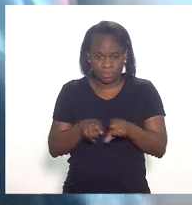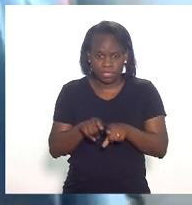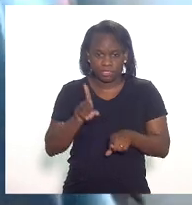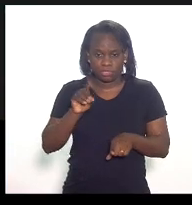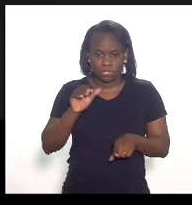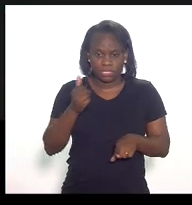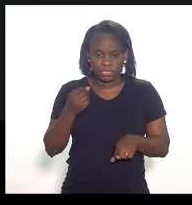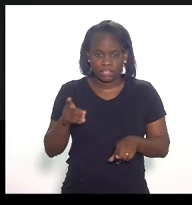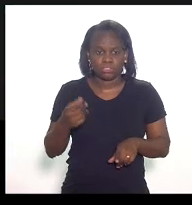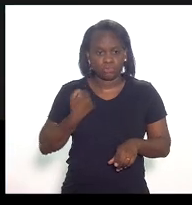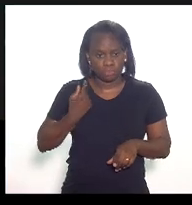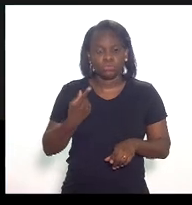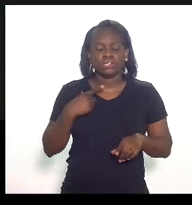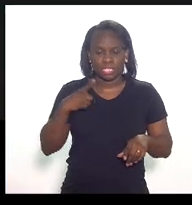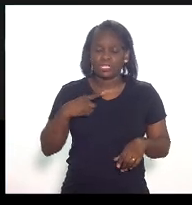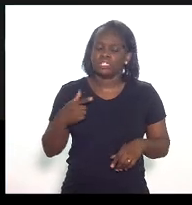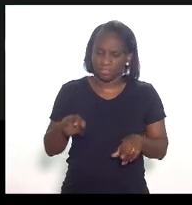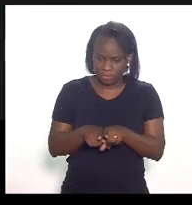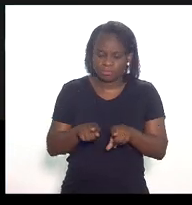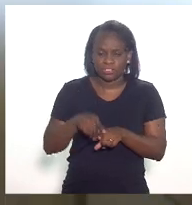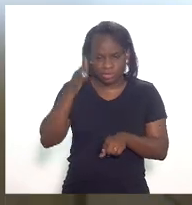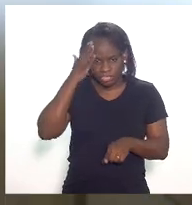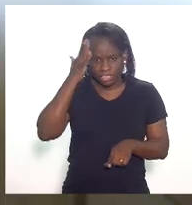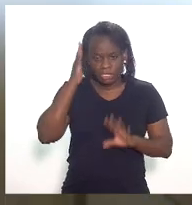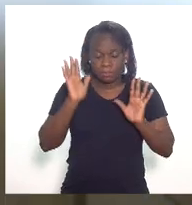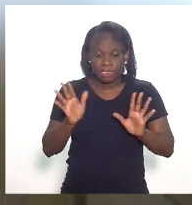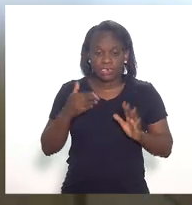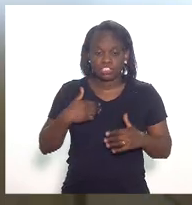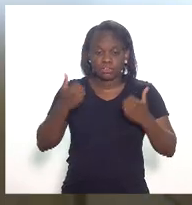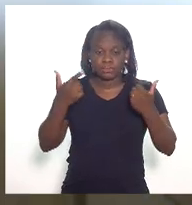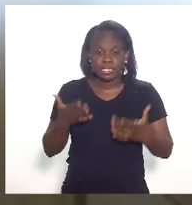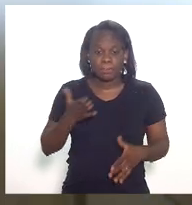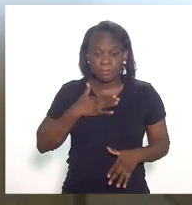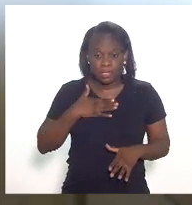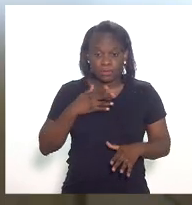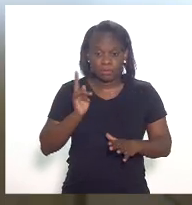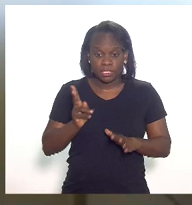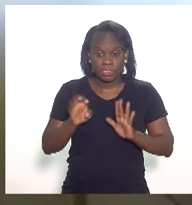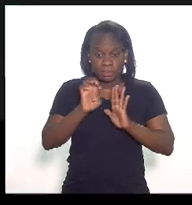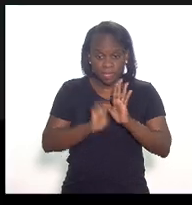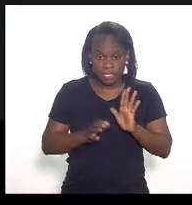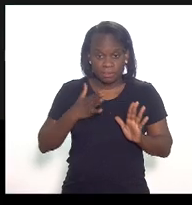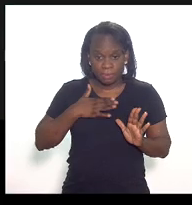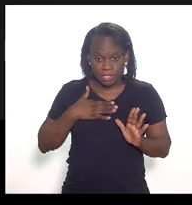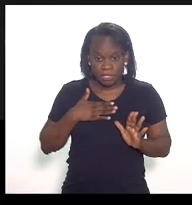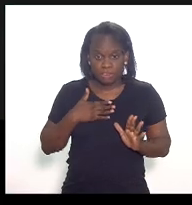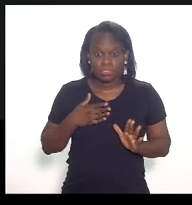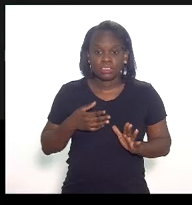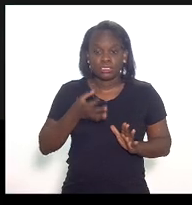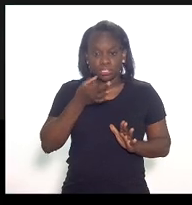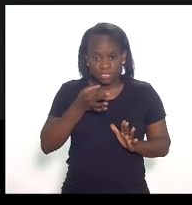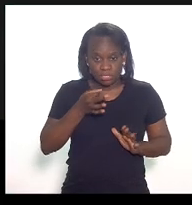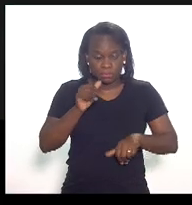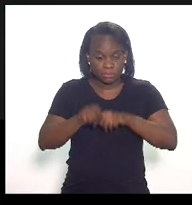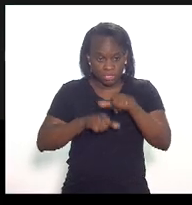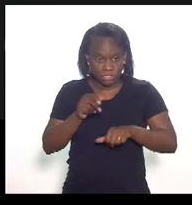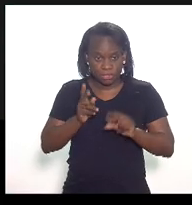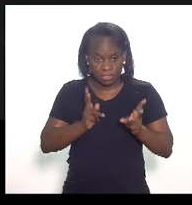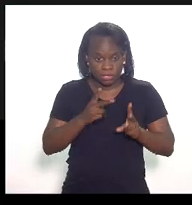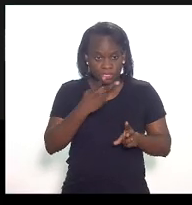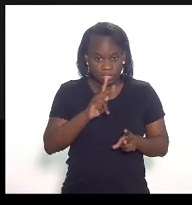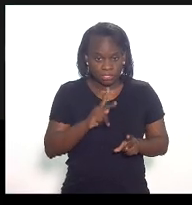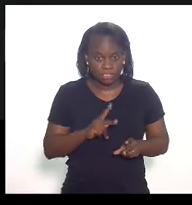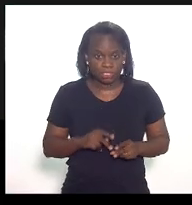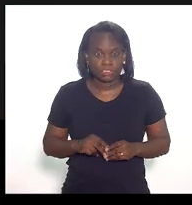a 1. Sim que tem, mas eu estou dizendo que a minha própria emenda... Ah, você está sugerindo modificar a própria emenda